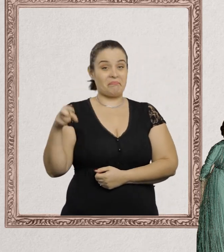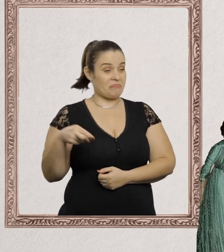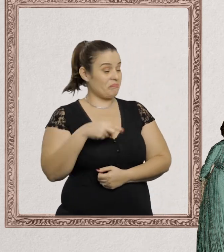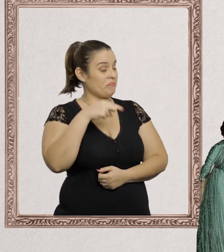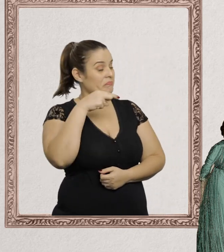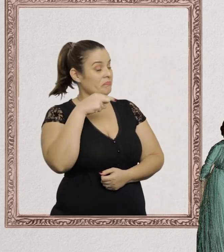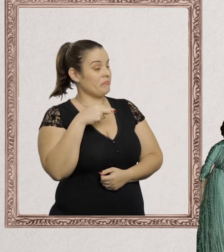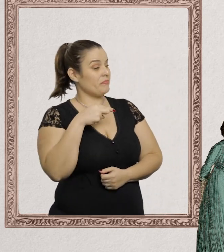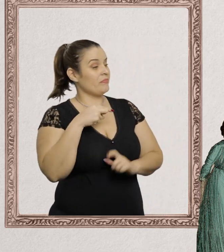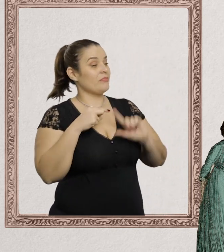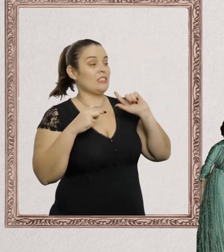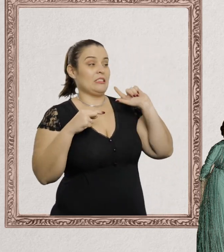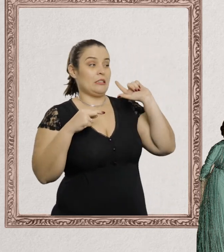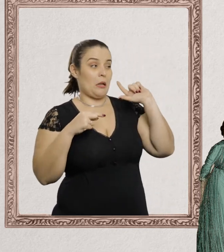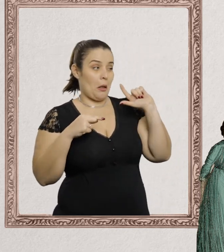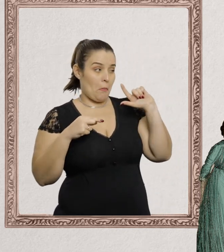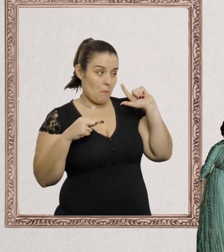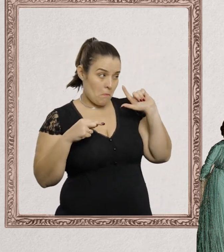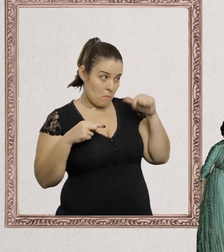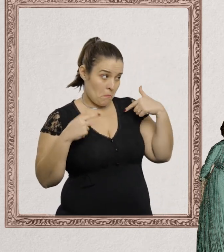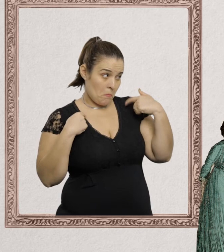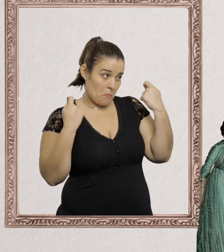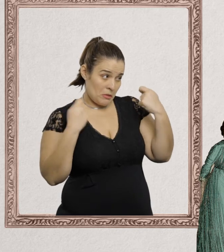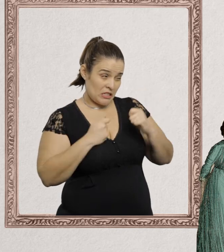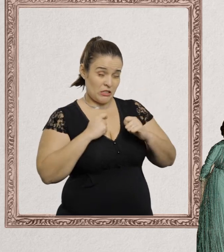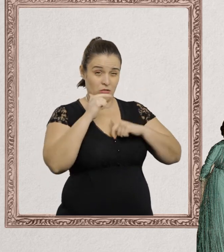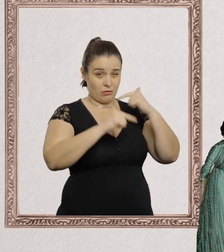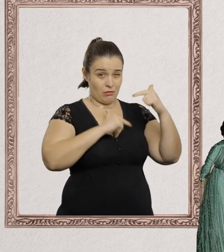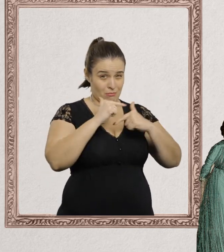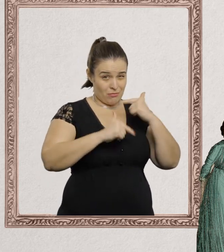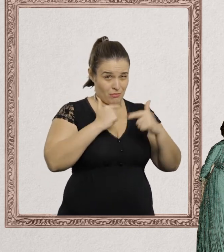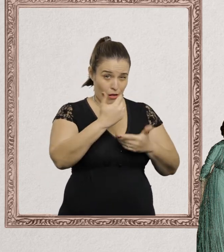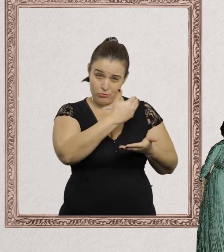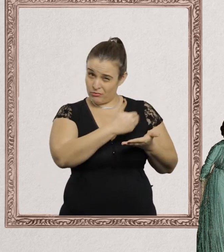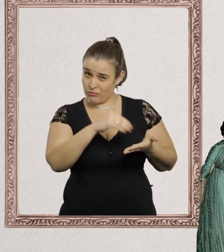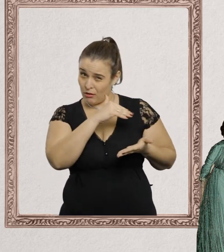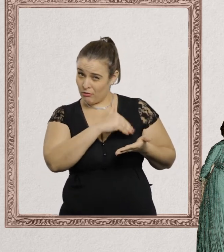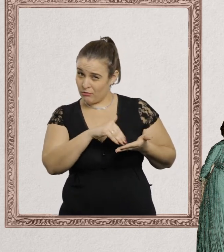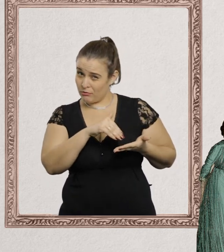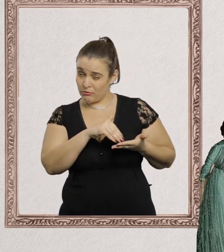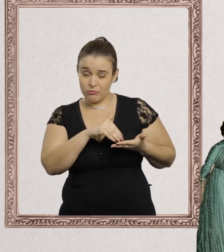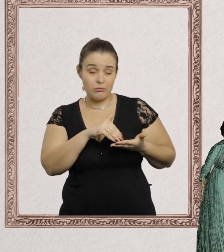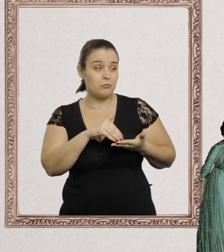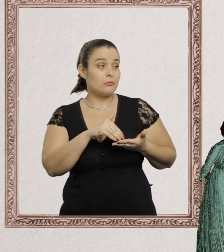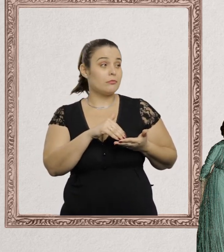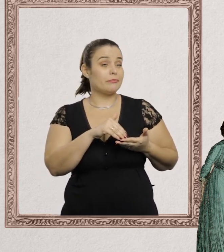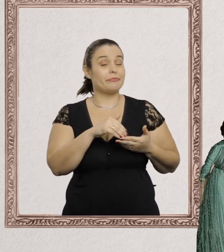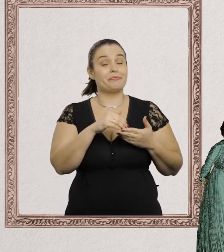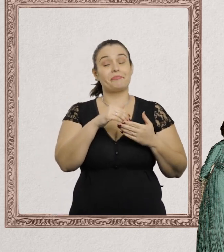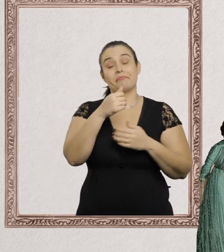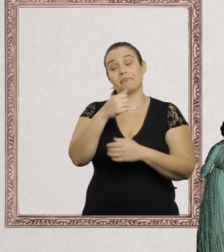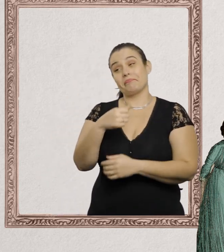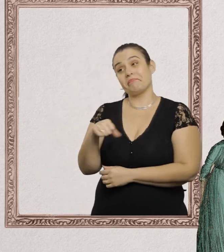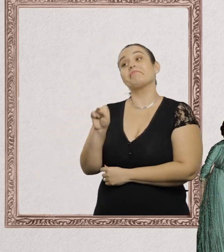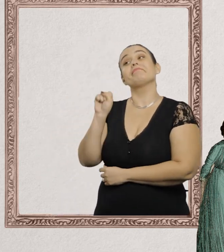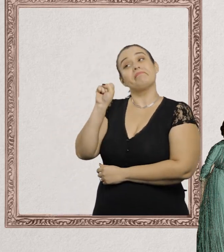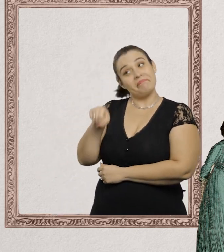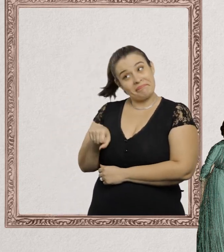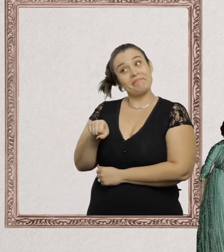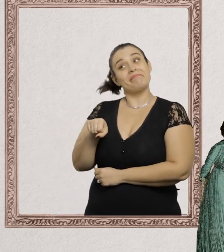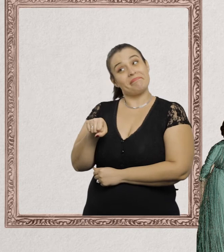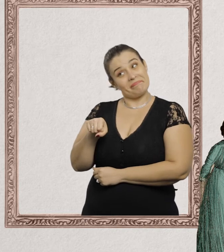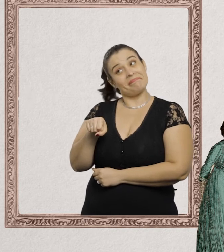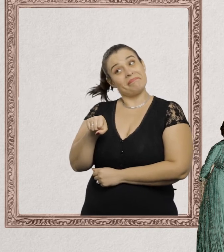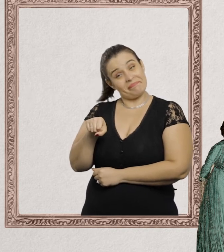Peter fez outra pergunta. E depois vai me mandar trabalhar em um escritório? A senhora Darling